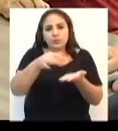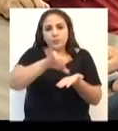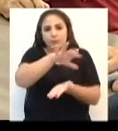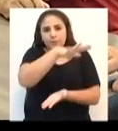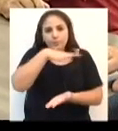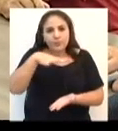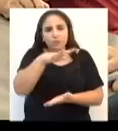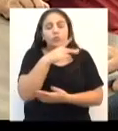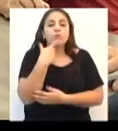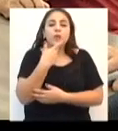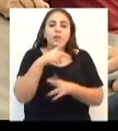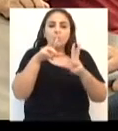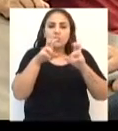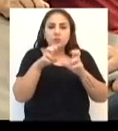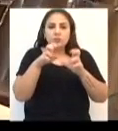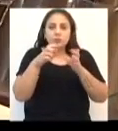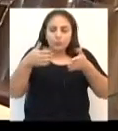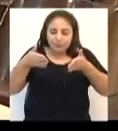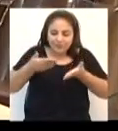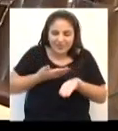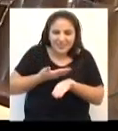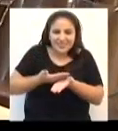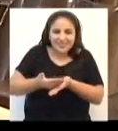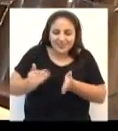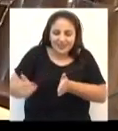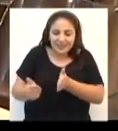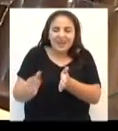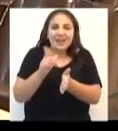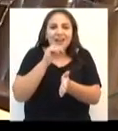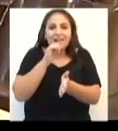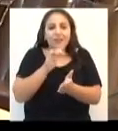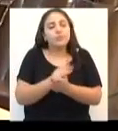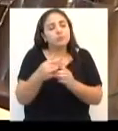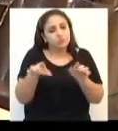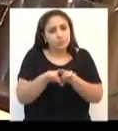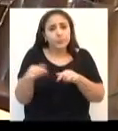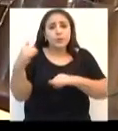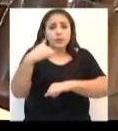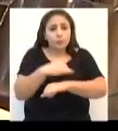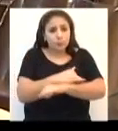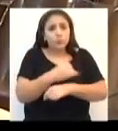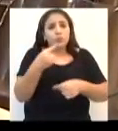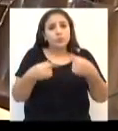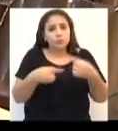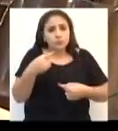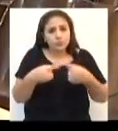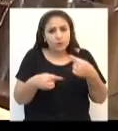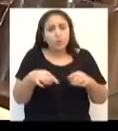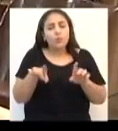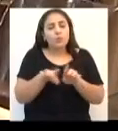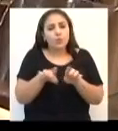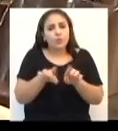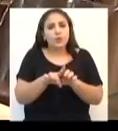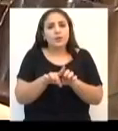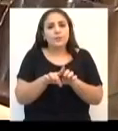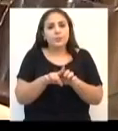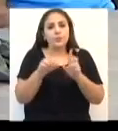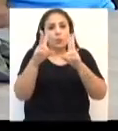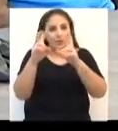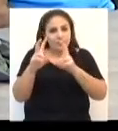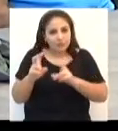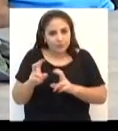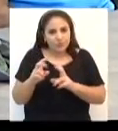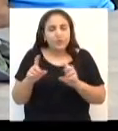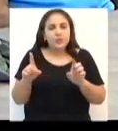das águas e o aeroporto. A reunião, então, discorreu sobre esse tema, sobre os encaminhamentos que já foram